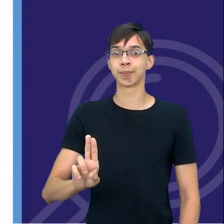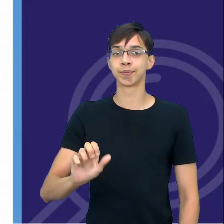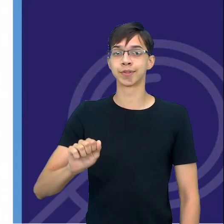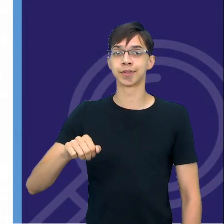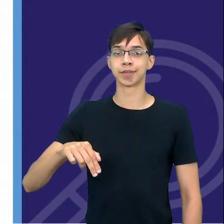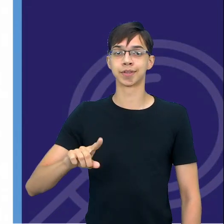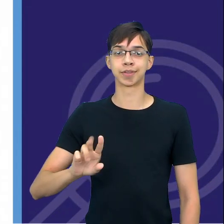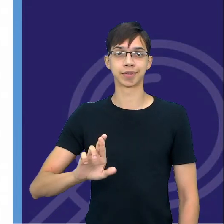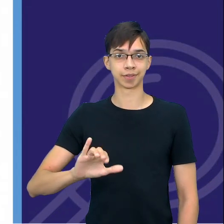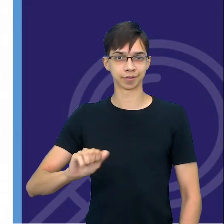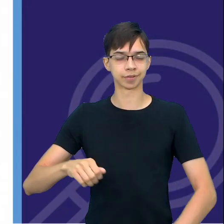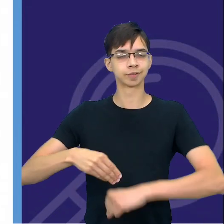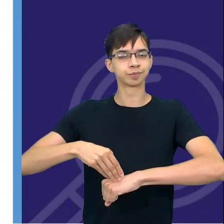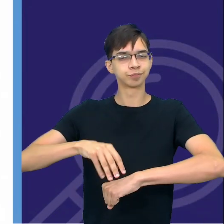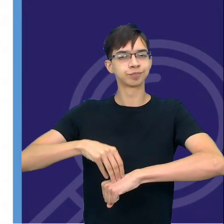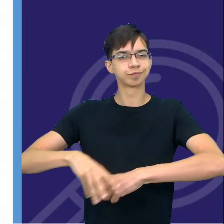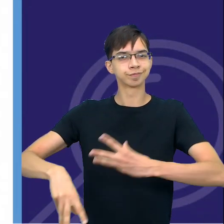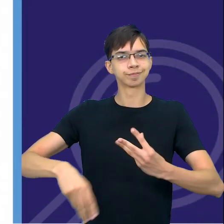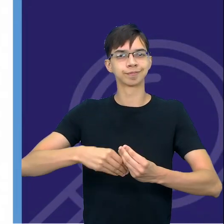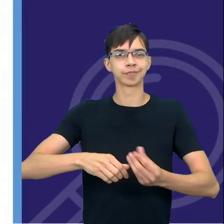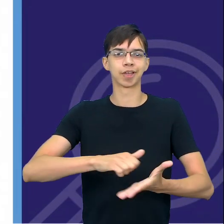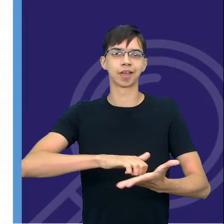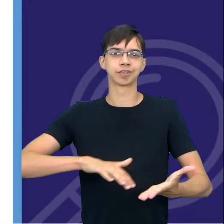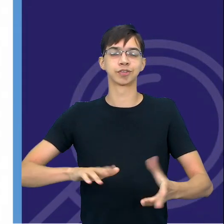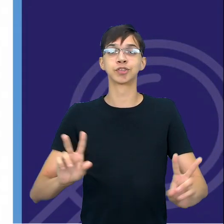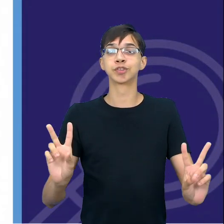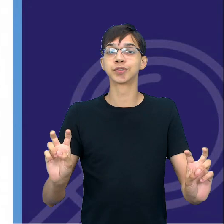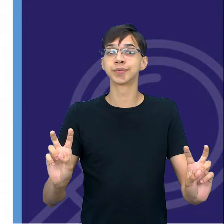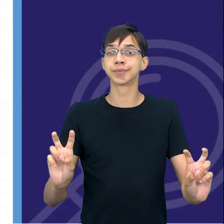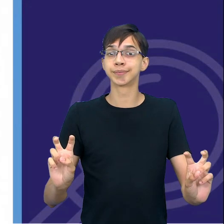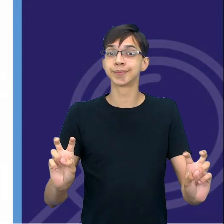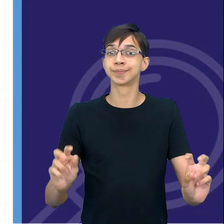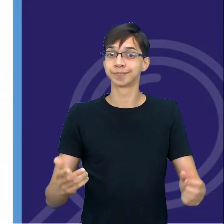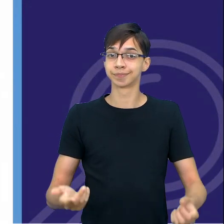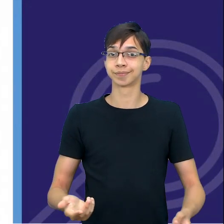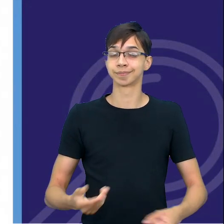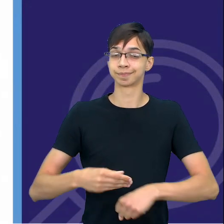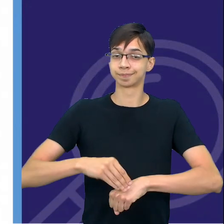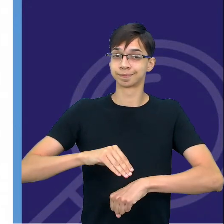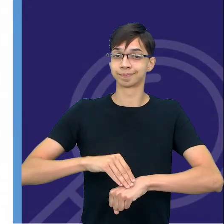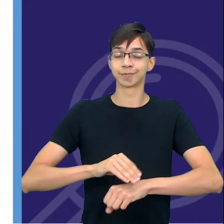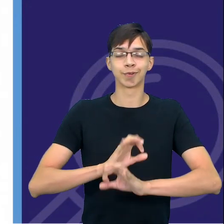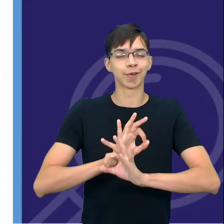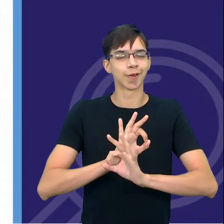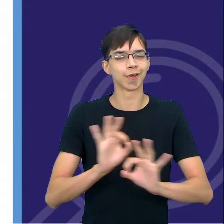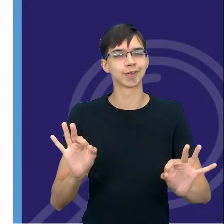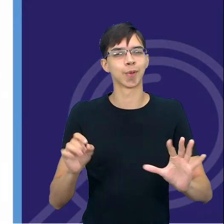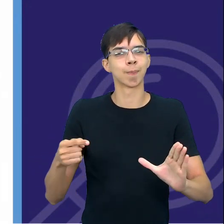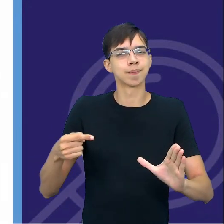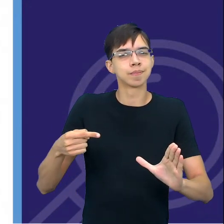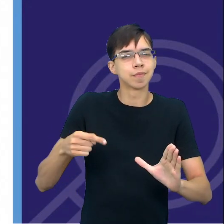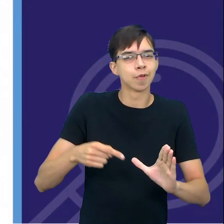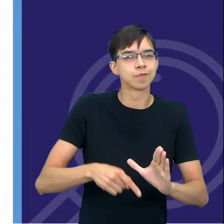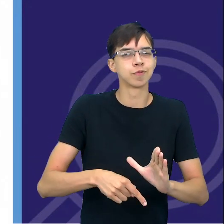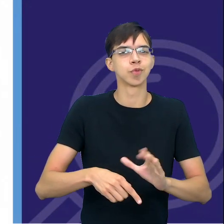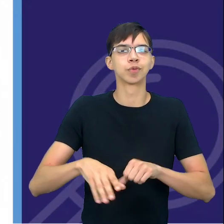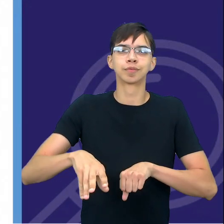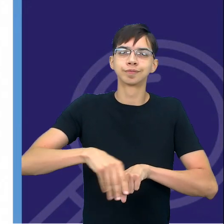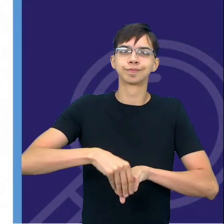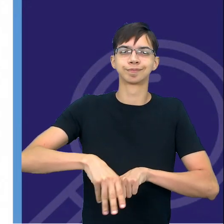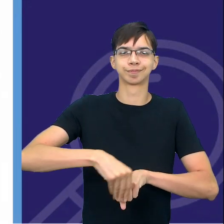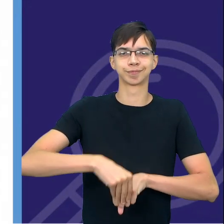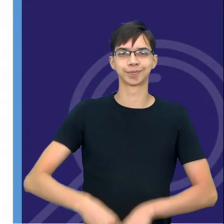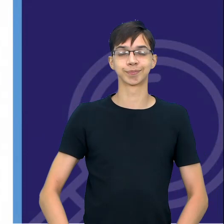possa contribuir com a nossa atividade, nos deixando aí as suas excelentes sugestões de aprofundamento. Né? E aí, ideia, como é que a